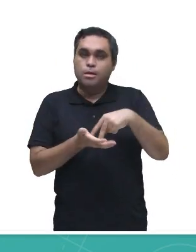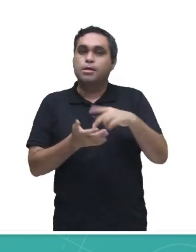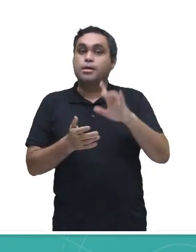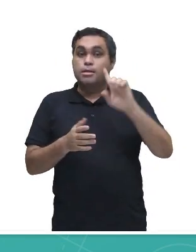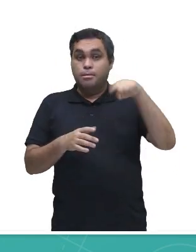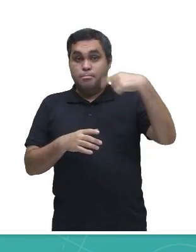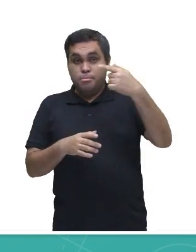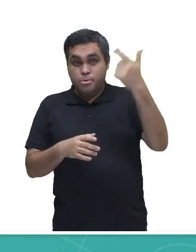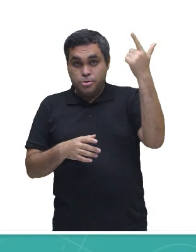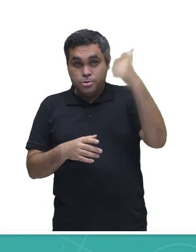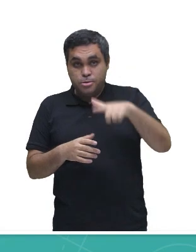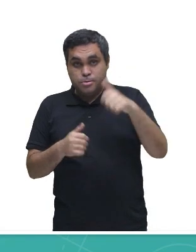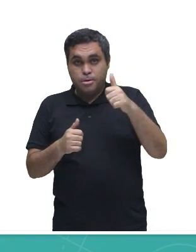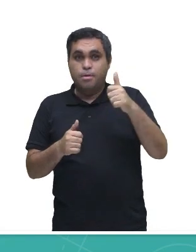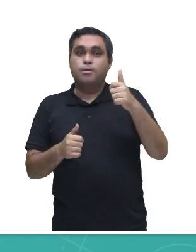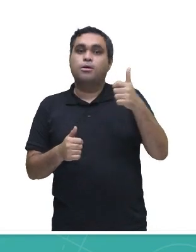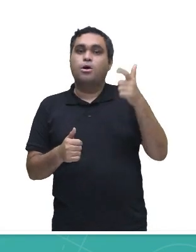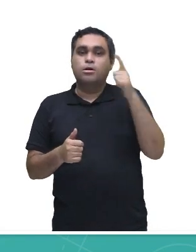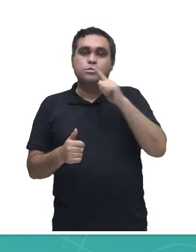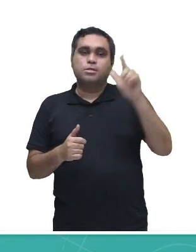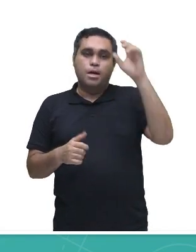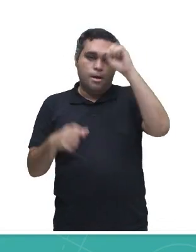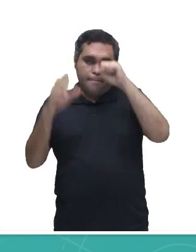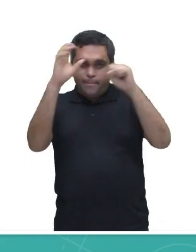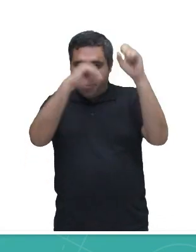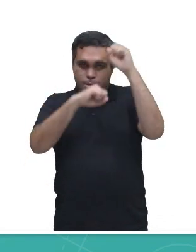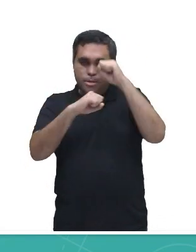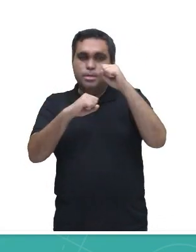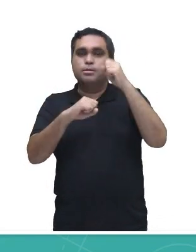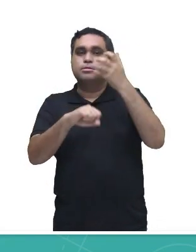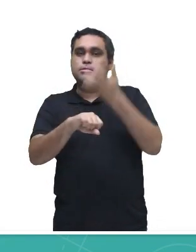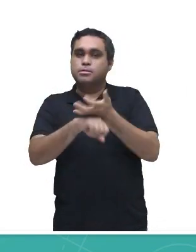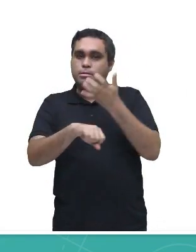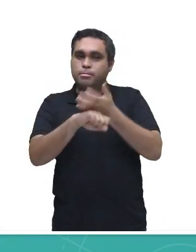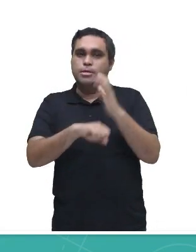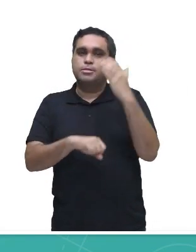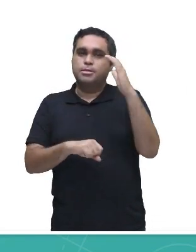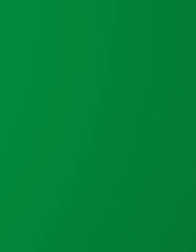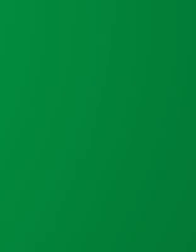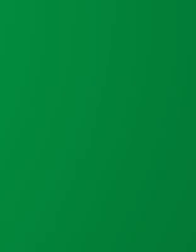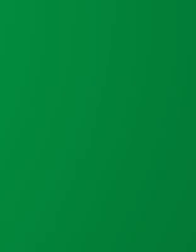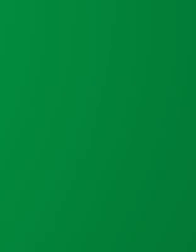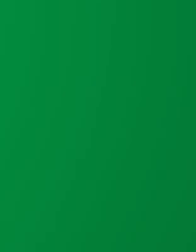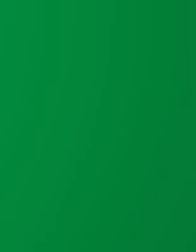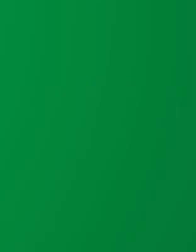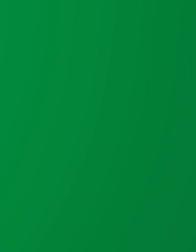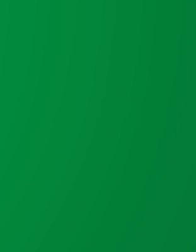possa cada vez mais aprender essa matéria maravilhosa que é ciências. Até mais!